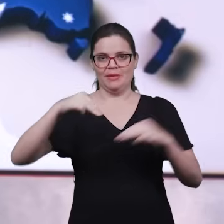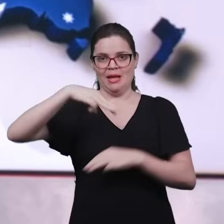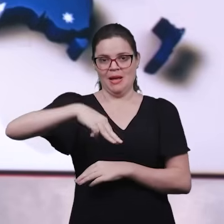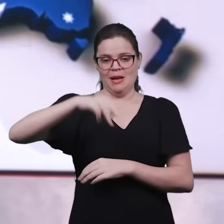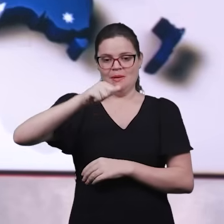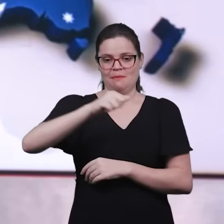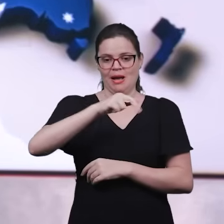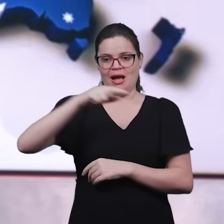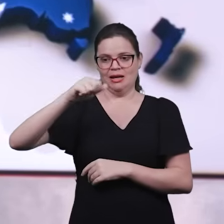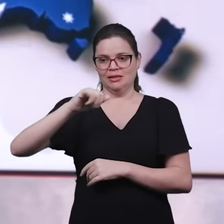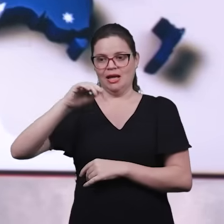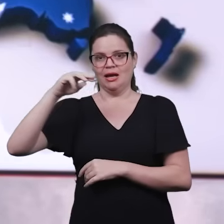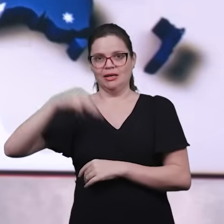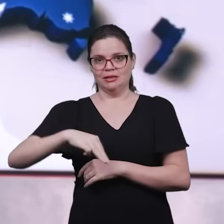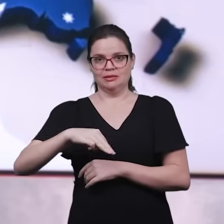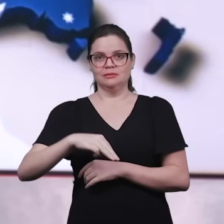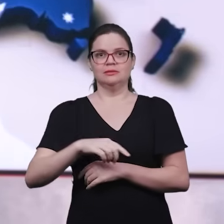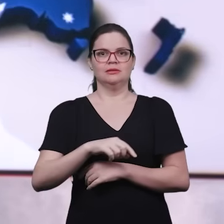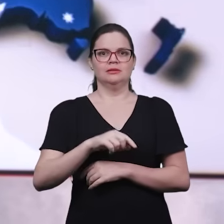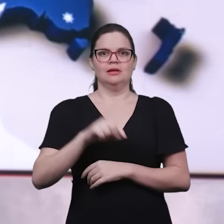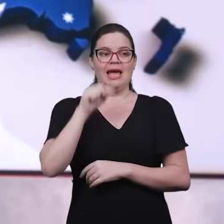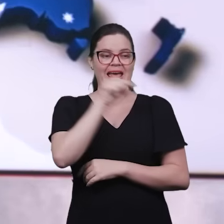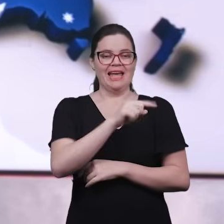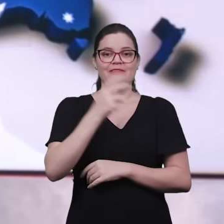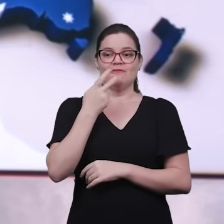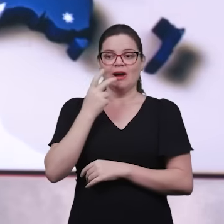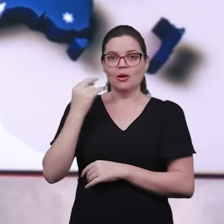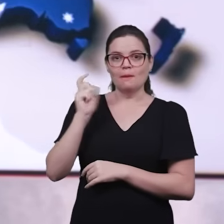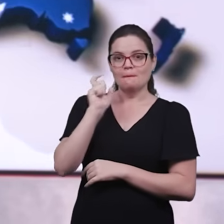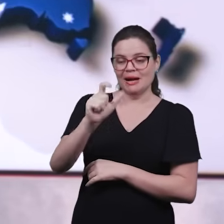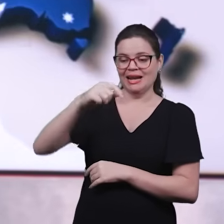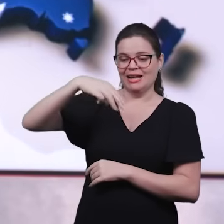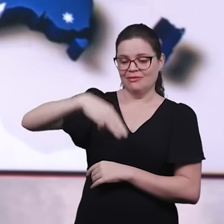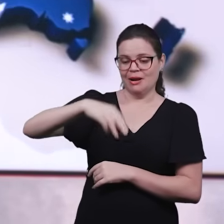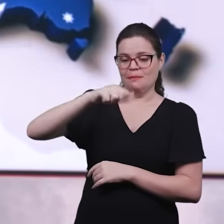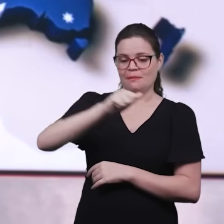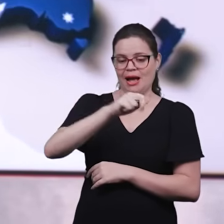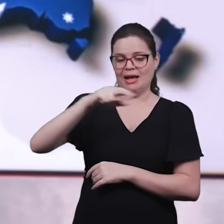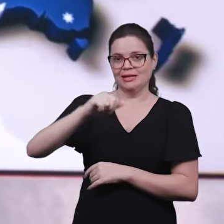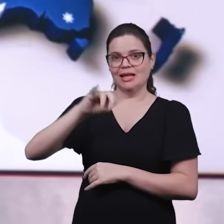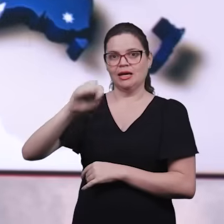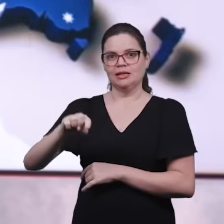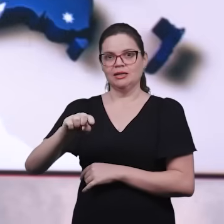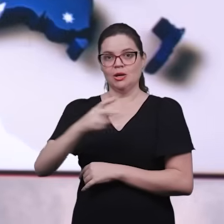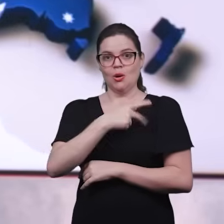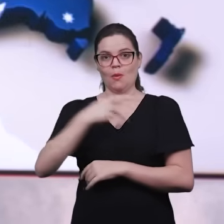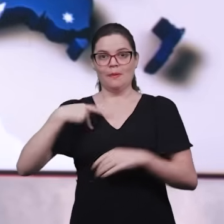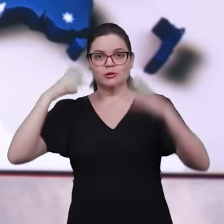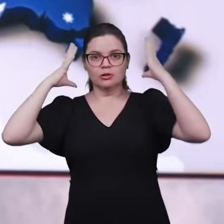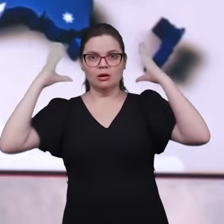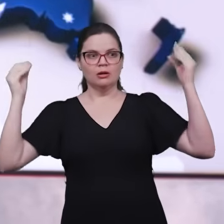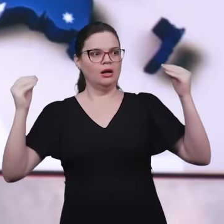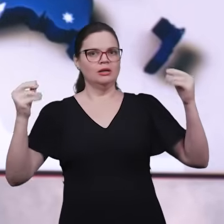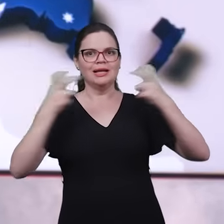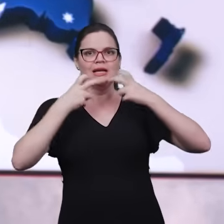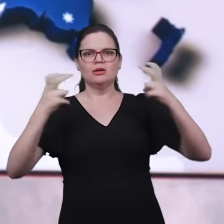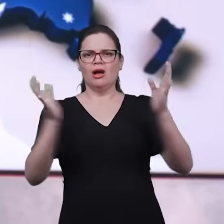Manaim. Quando o pastor da Bélgica disse Manaim, esse pastor holandês deu um grito do outro